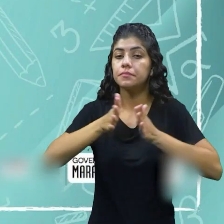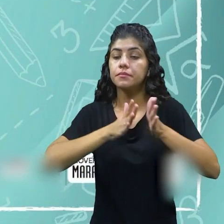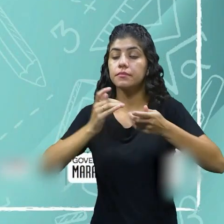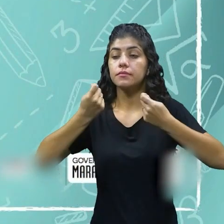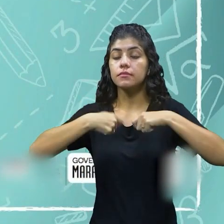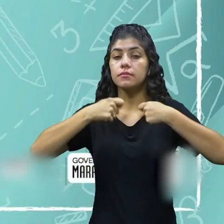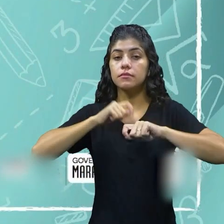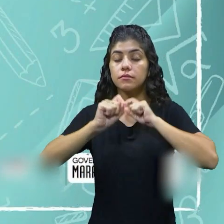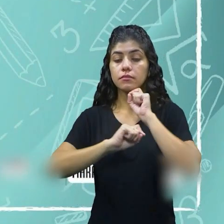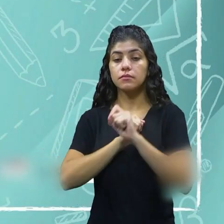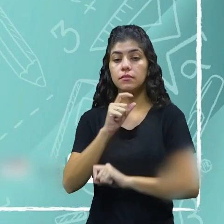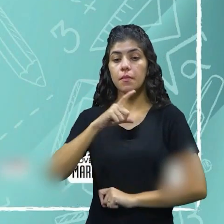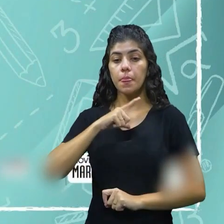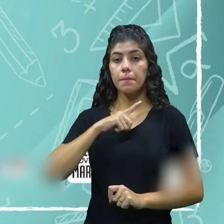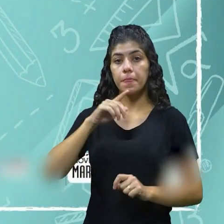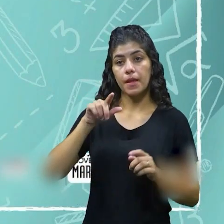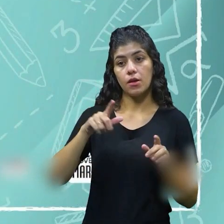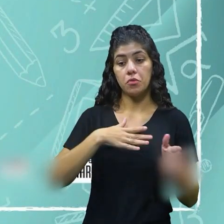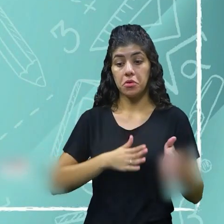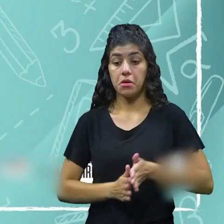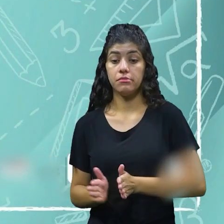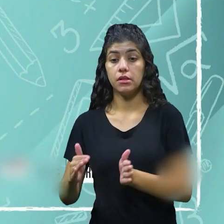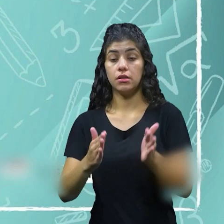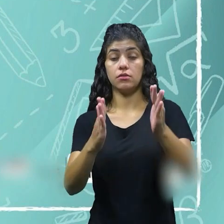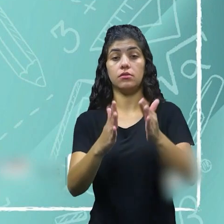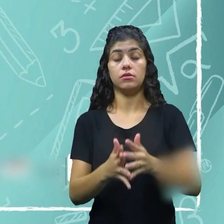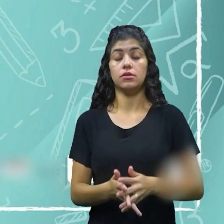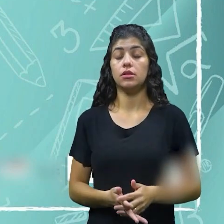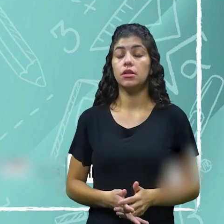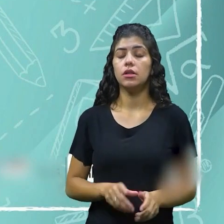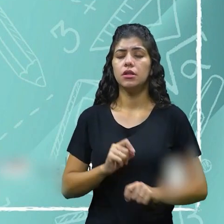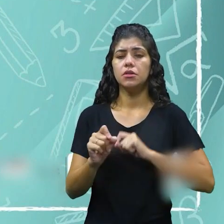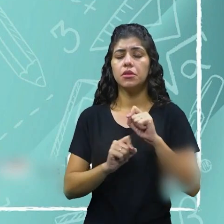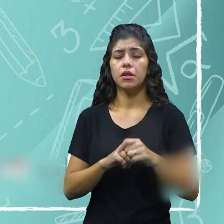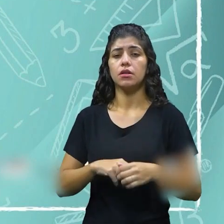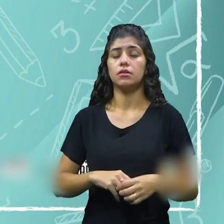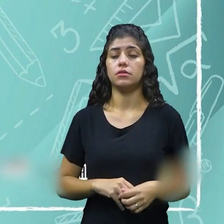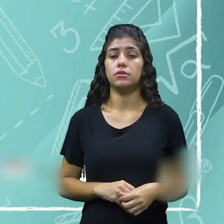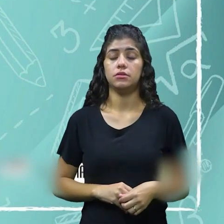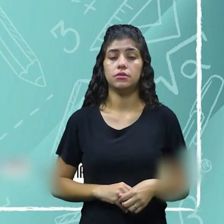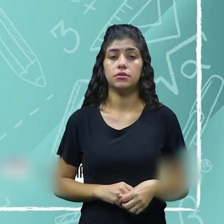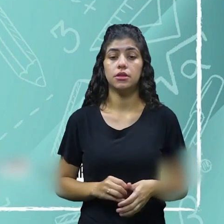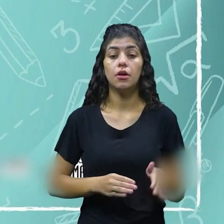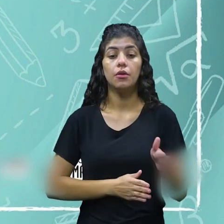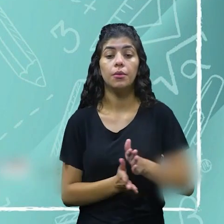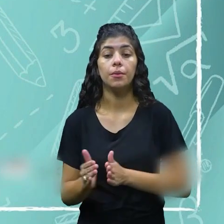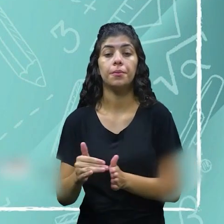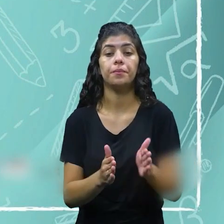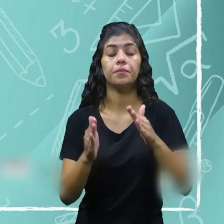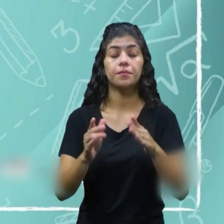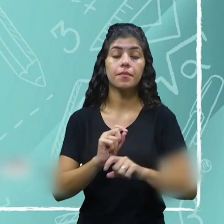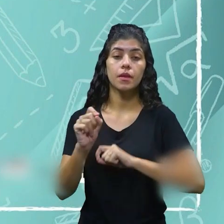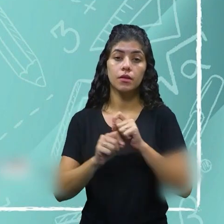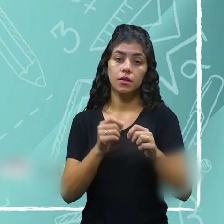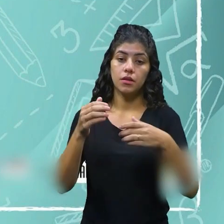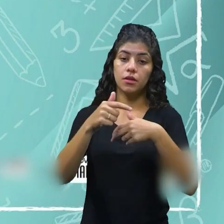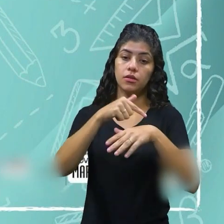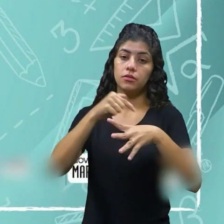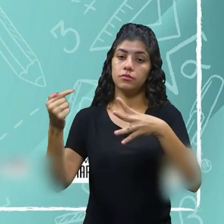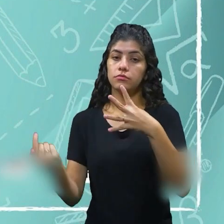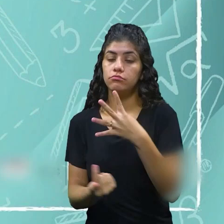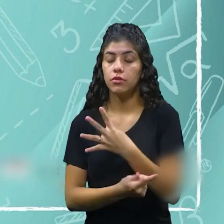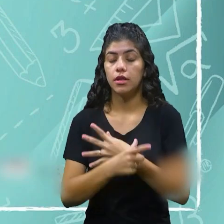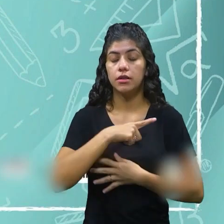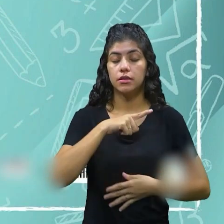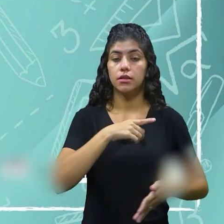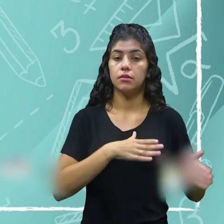precisa ter uma trajetória. Então vamos falar aqui o que seria essa trajetória. A trajetória é o conjunto das posições ocupadas por um